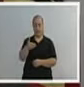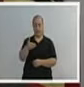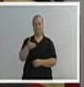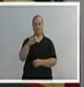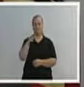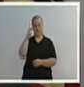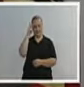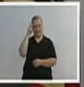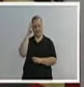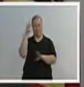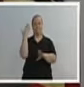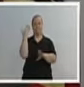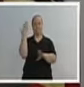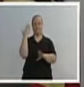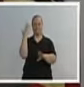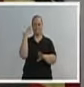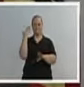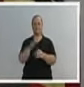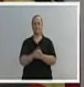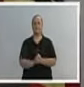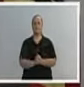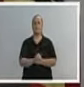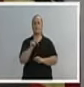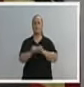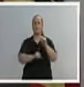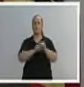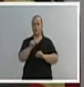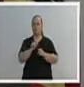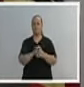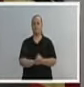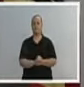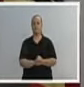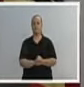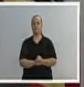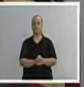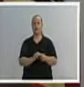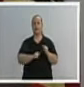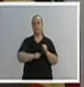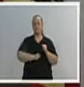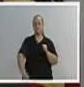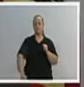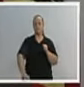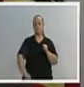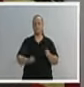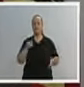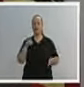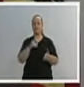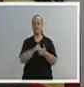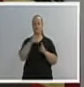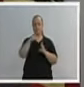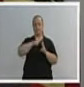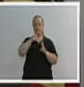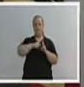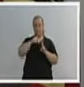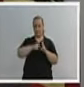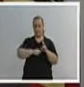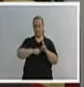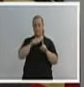terça-feira, de que praticar aborto até os 3 primeiros meses de